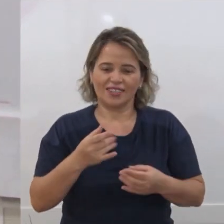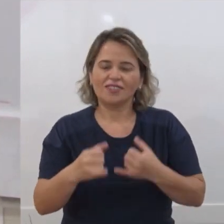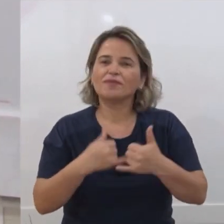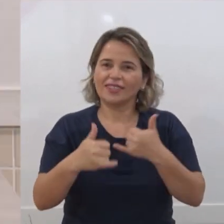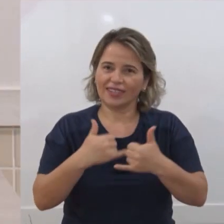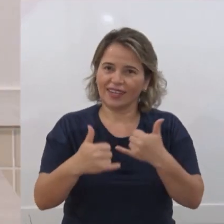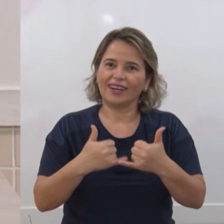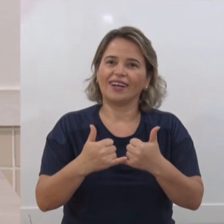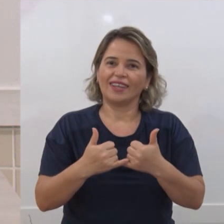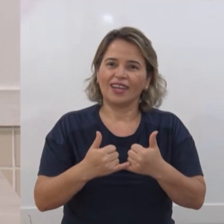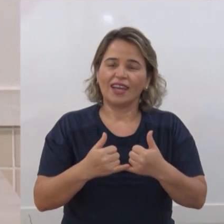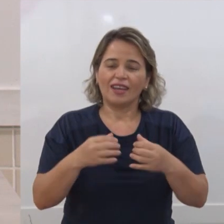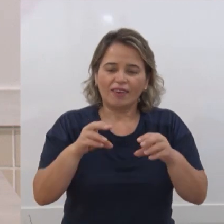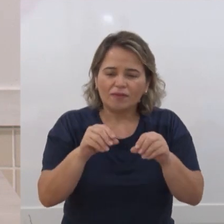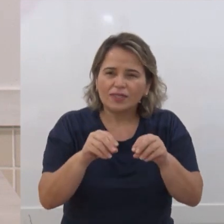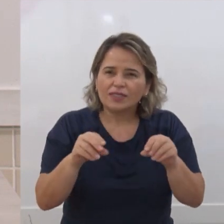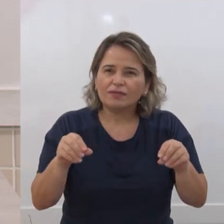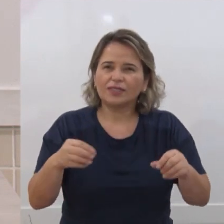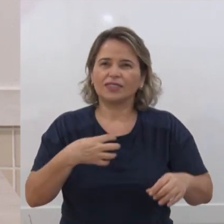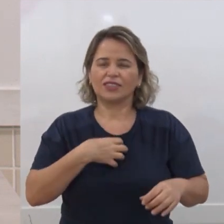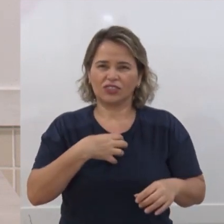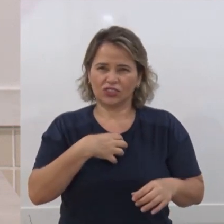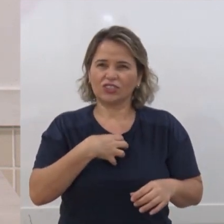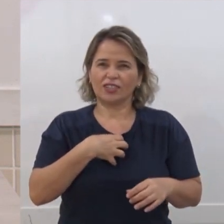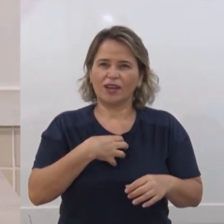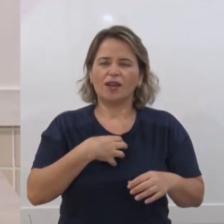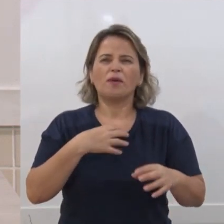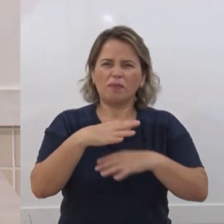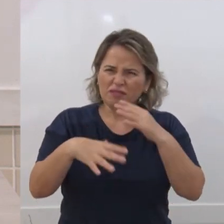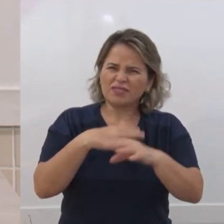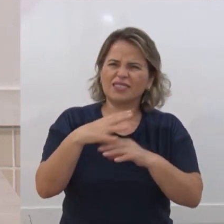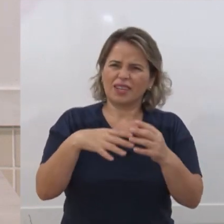a textura da farinha. Fazer bagunça mesmo.